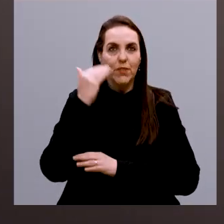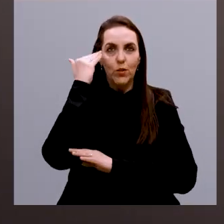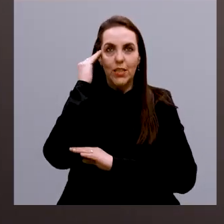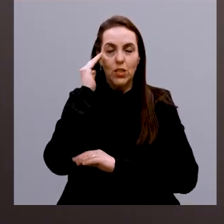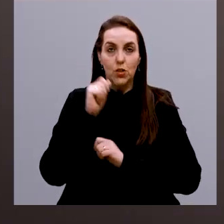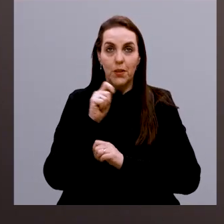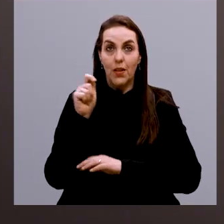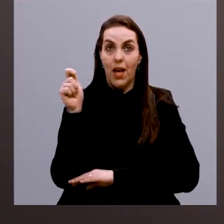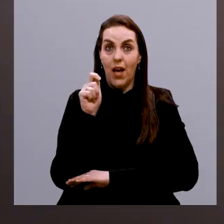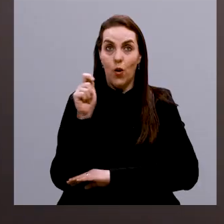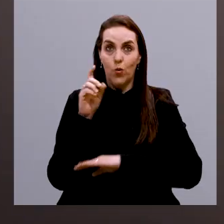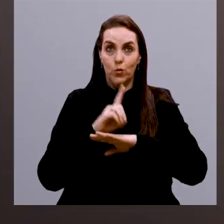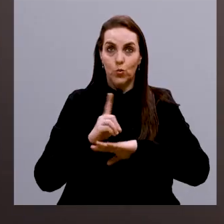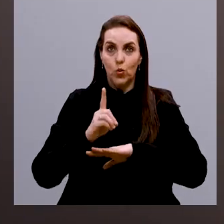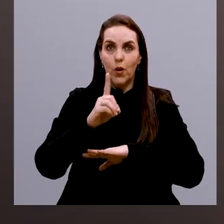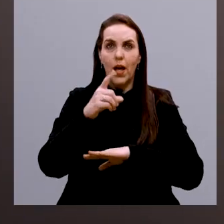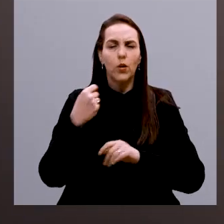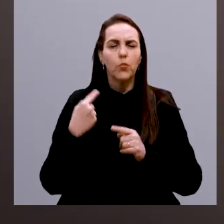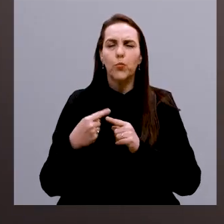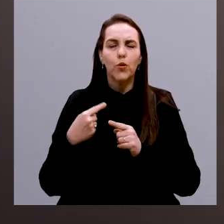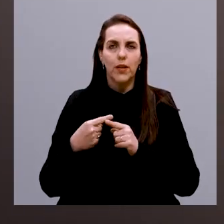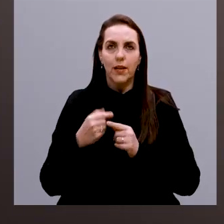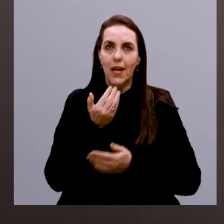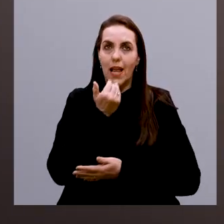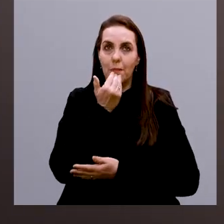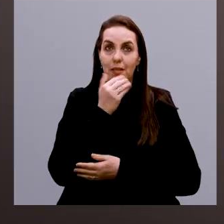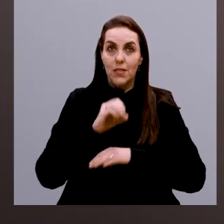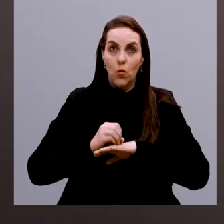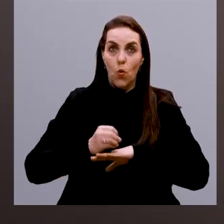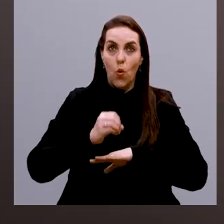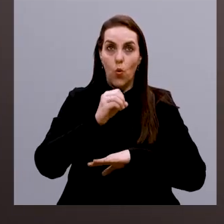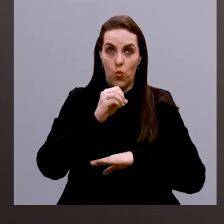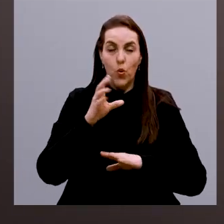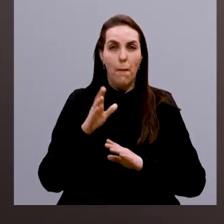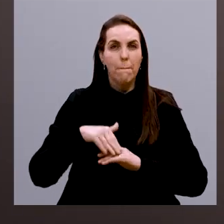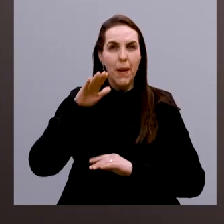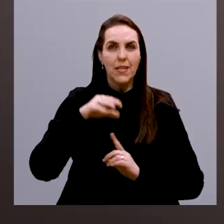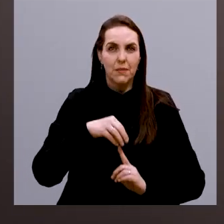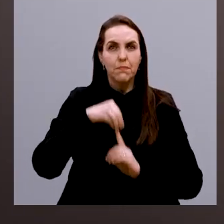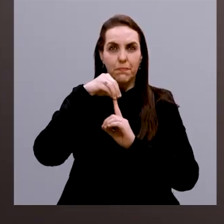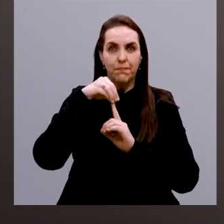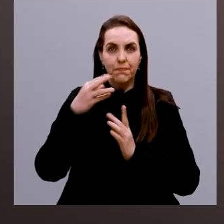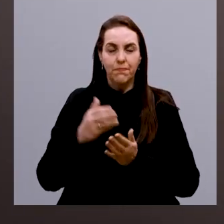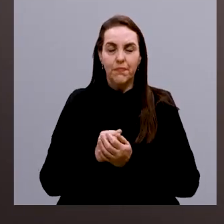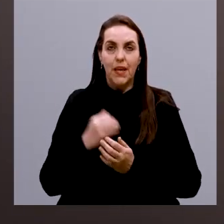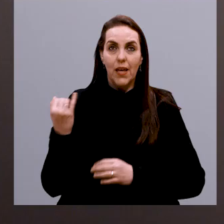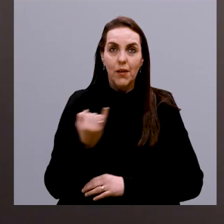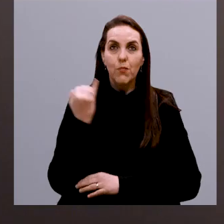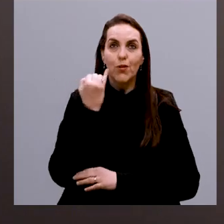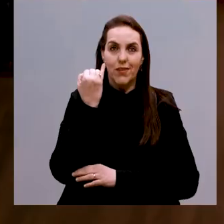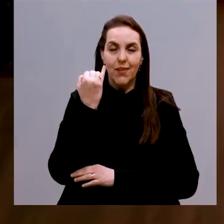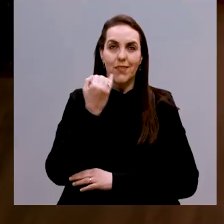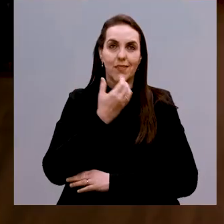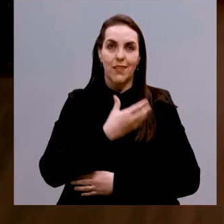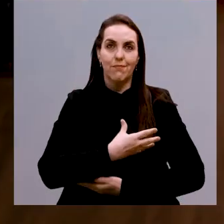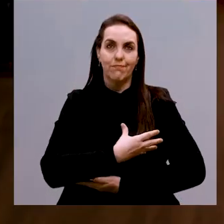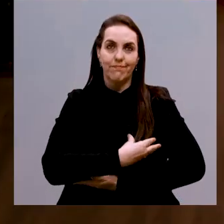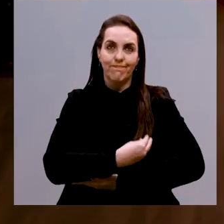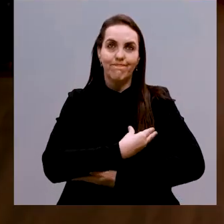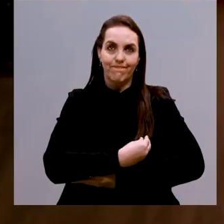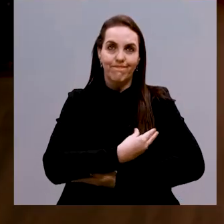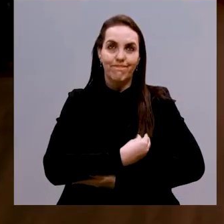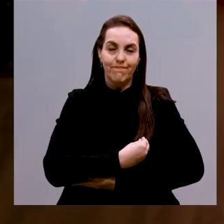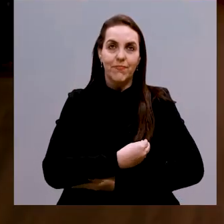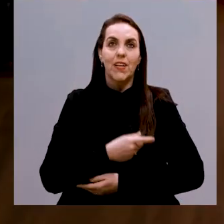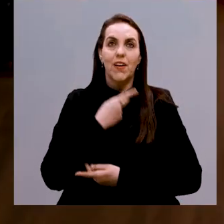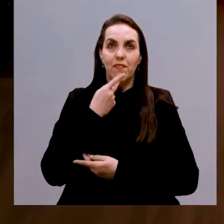entendimento do agosto dourado, justamente pelo alimento ouro. A gente fala sobre a importância do leite materno. A gente